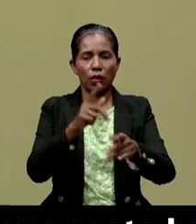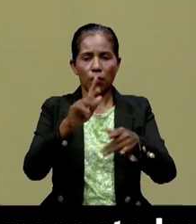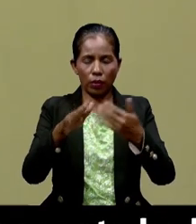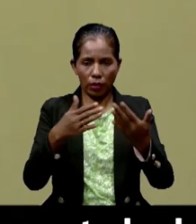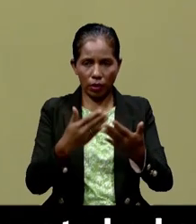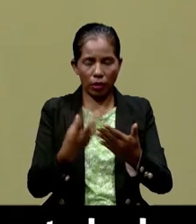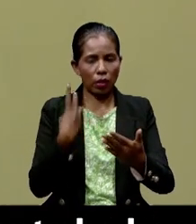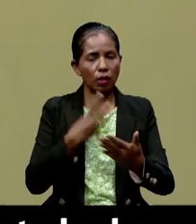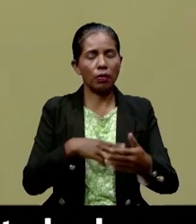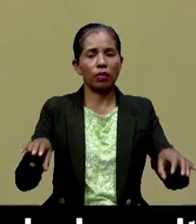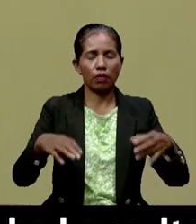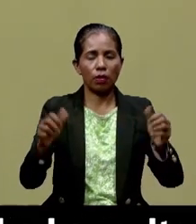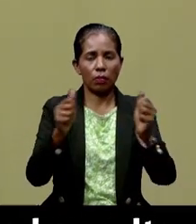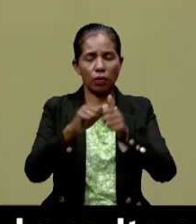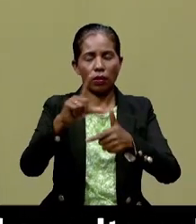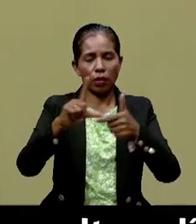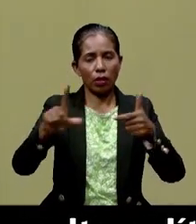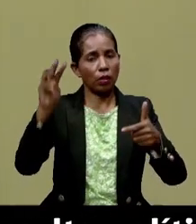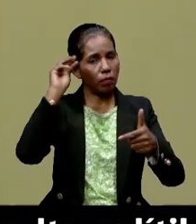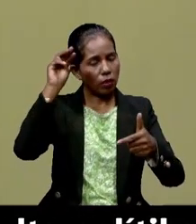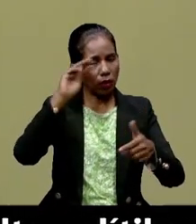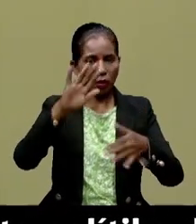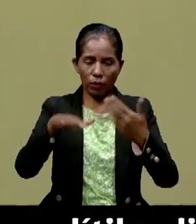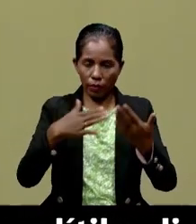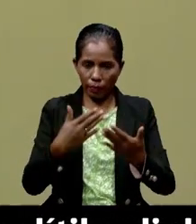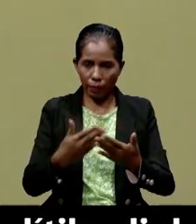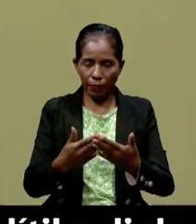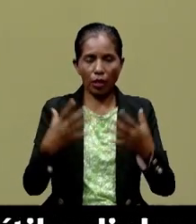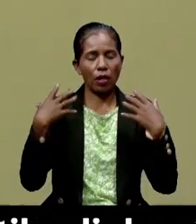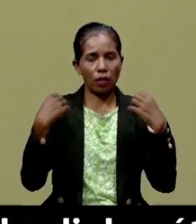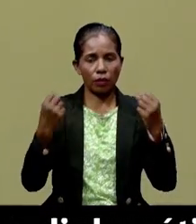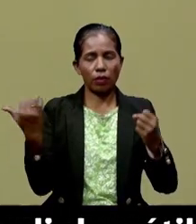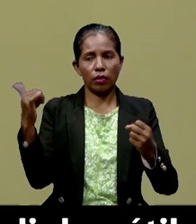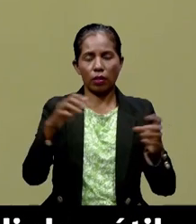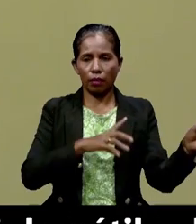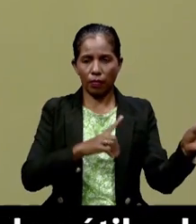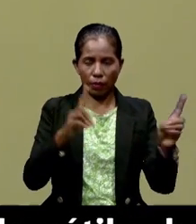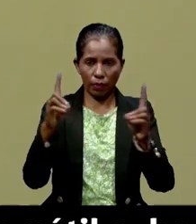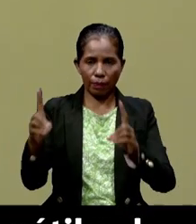Am serviço linha ministerial sira, a tu bele a ha força sen implementação.